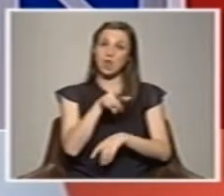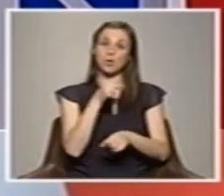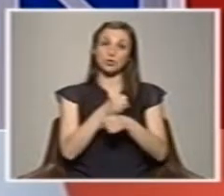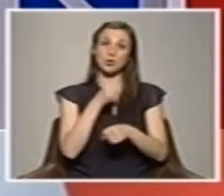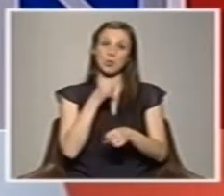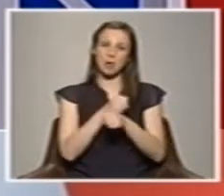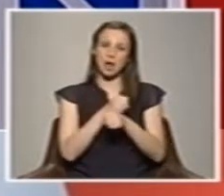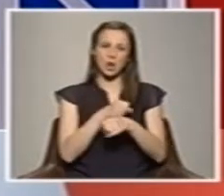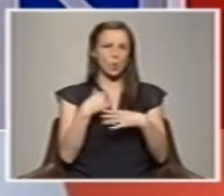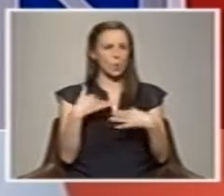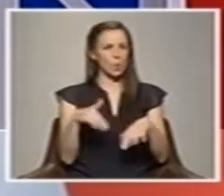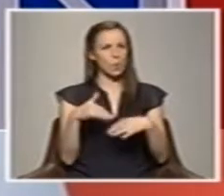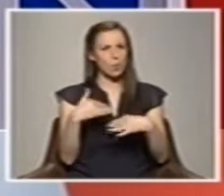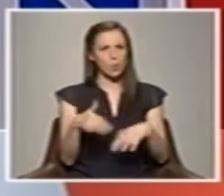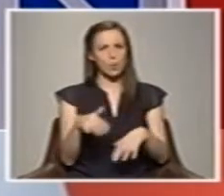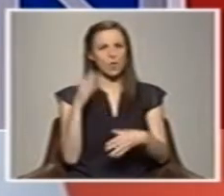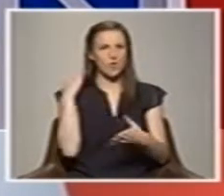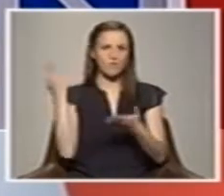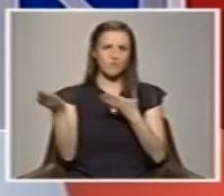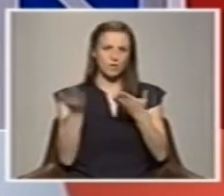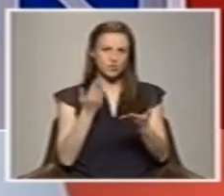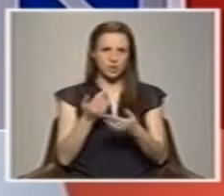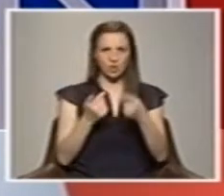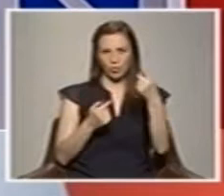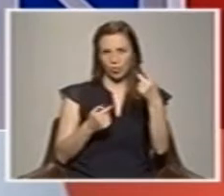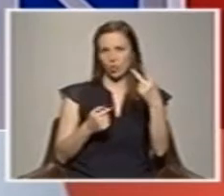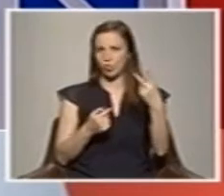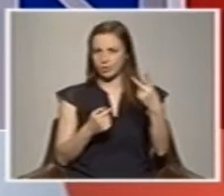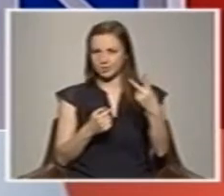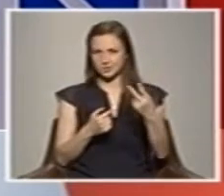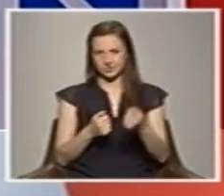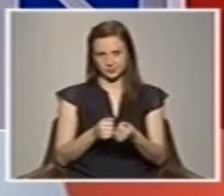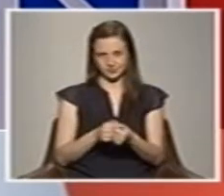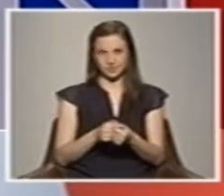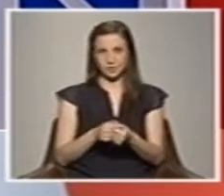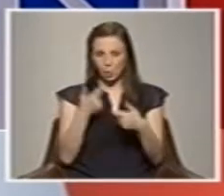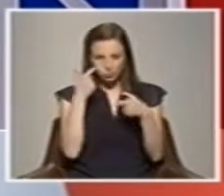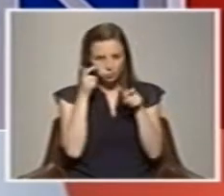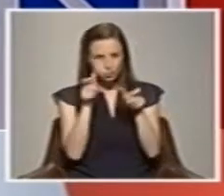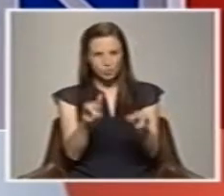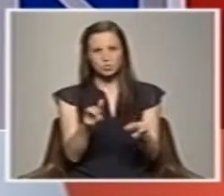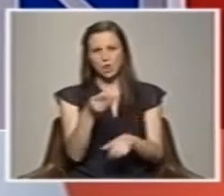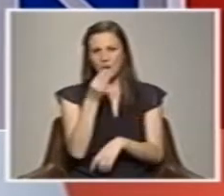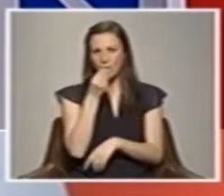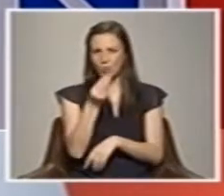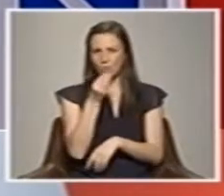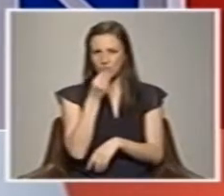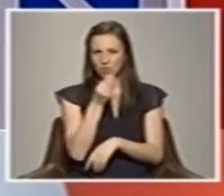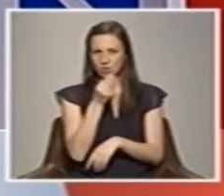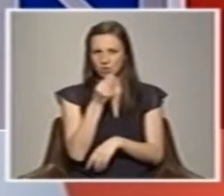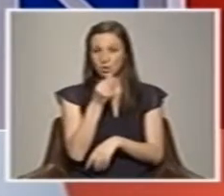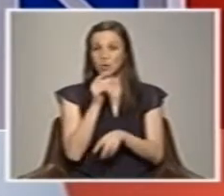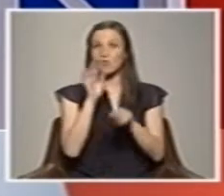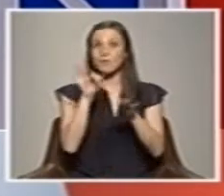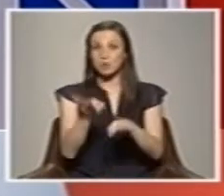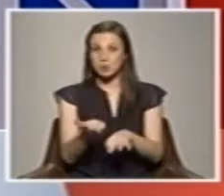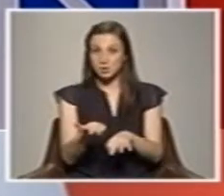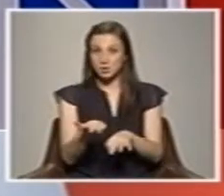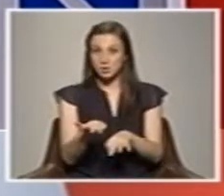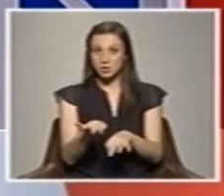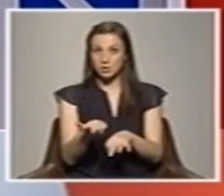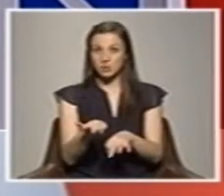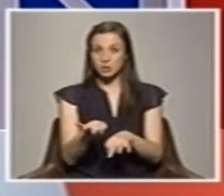dá a dispor de um funcionário ou dois a condicionar essa comida e no fim correr o risco de